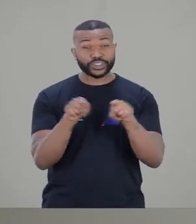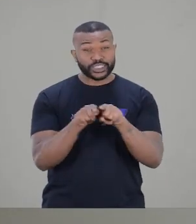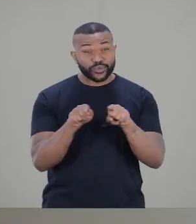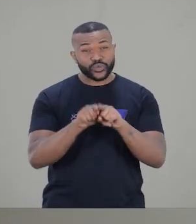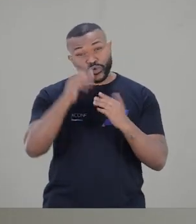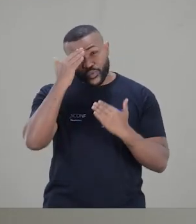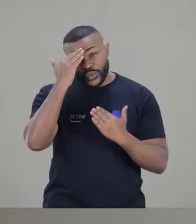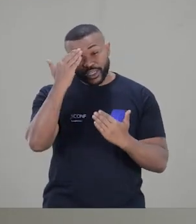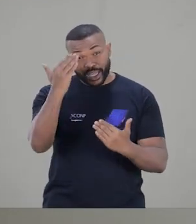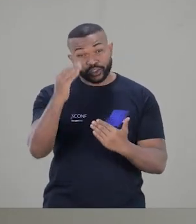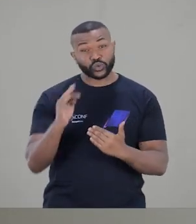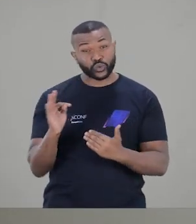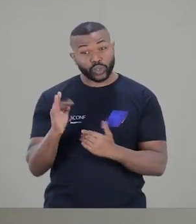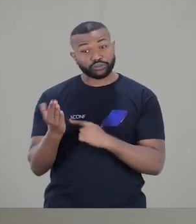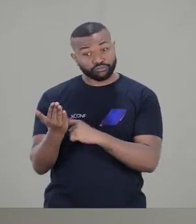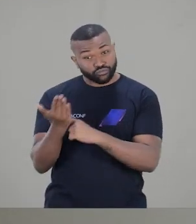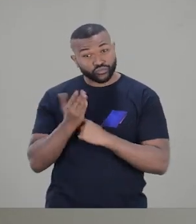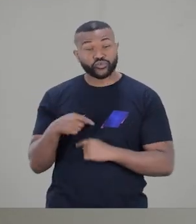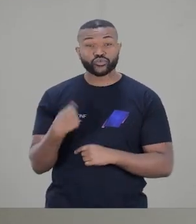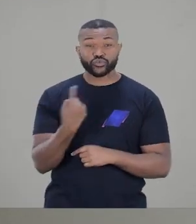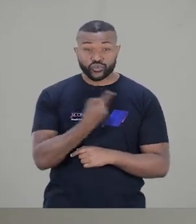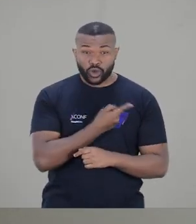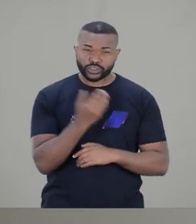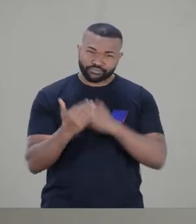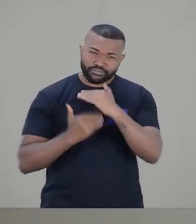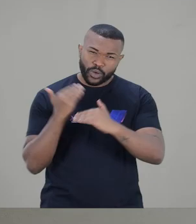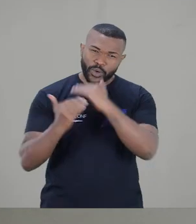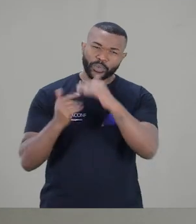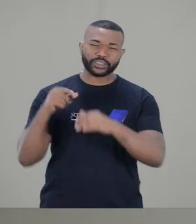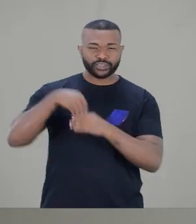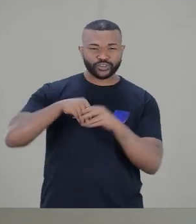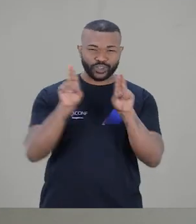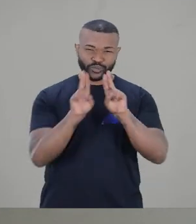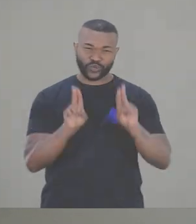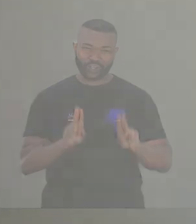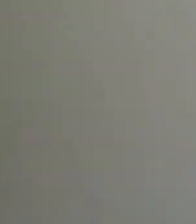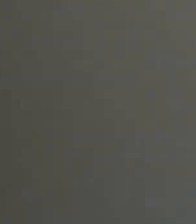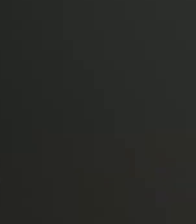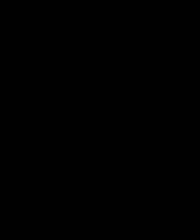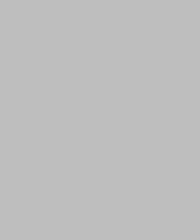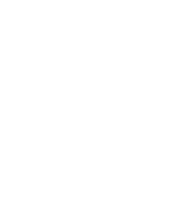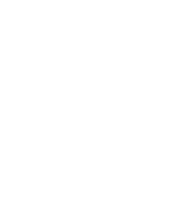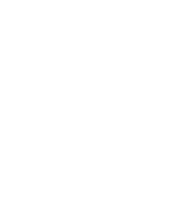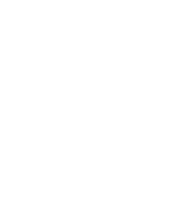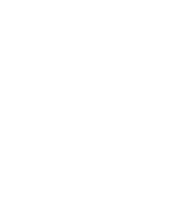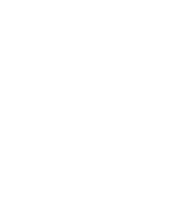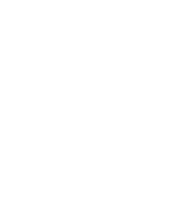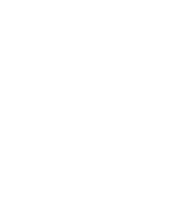assistindo e também obrigado a ThoughtWorks, que tem ajudado a gente a fazer essa evolução aqui dentro da Natura.